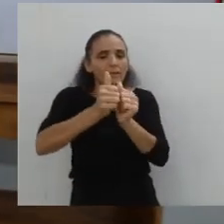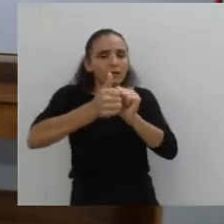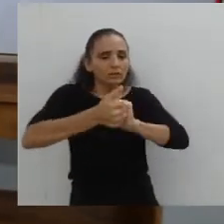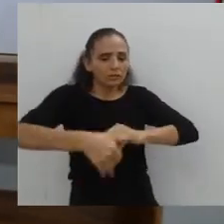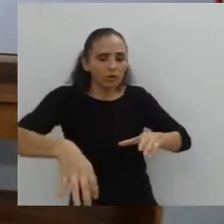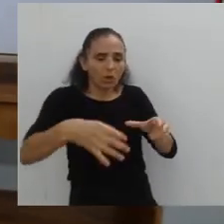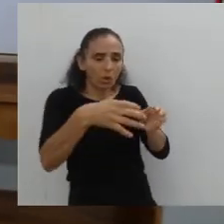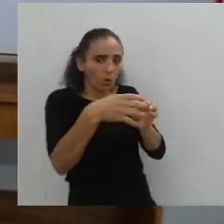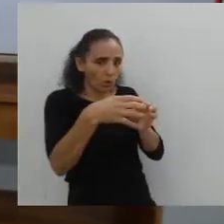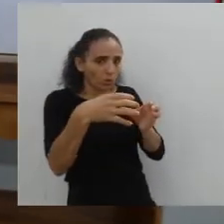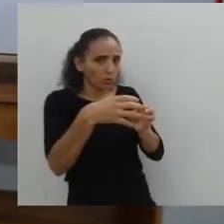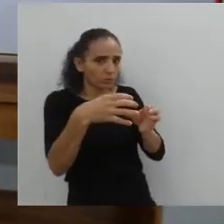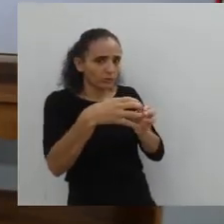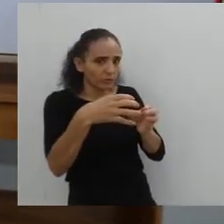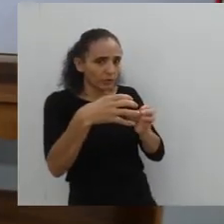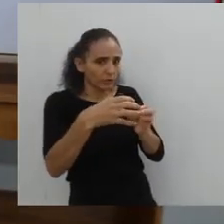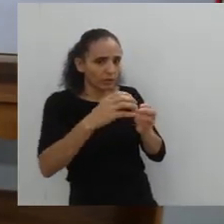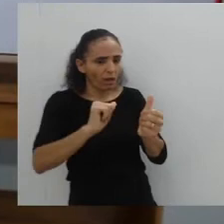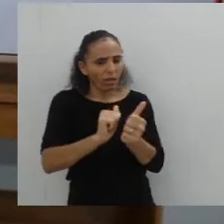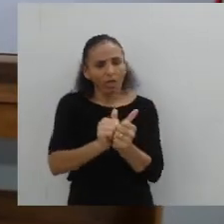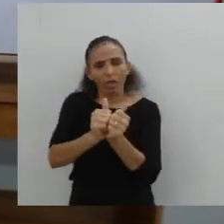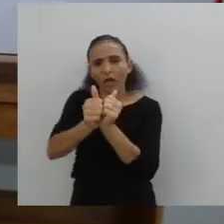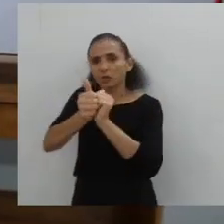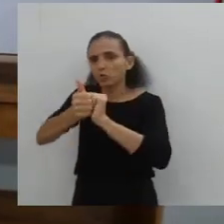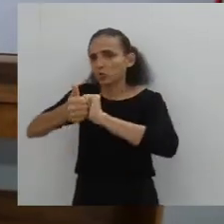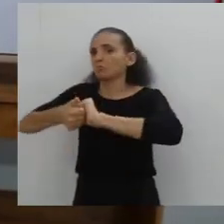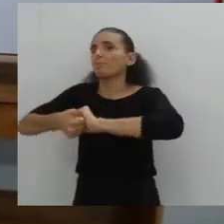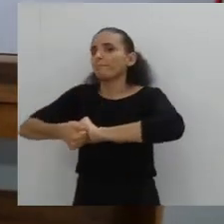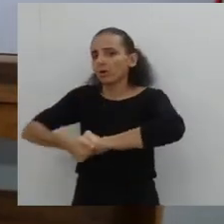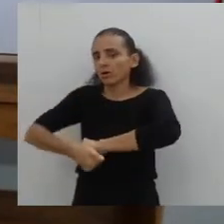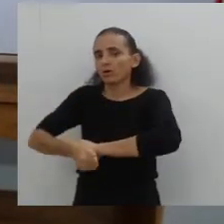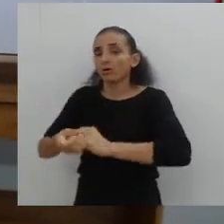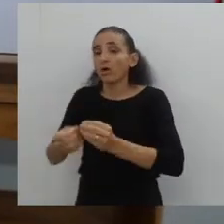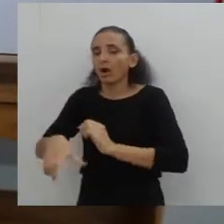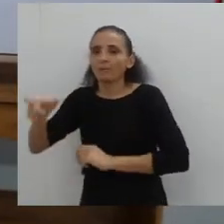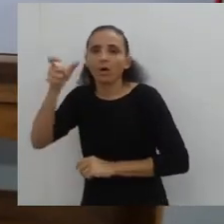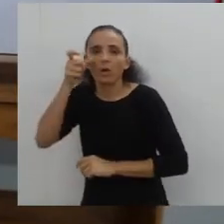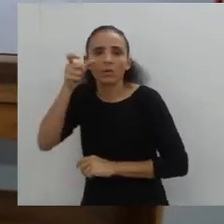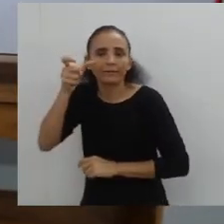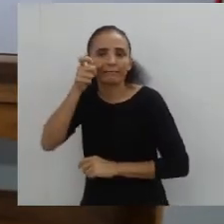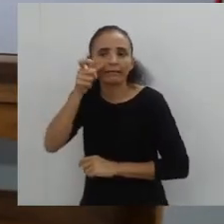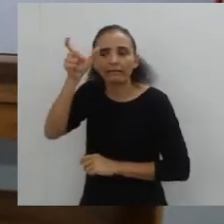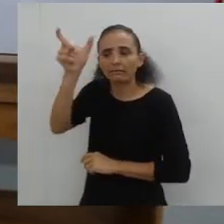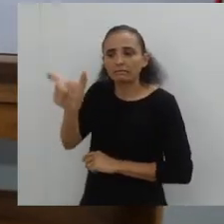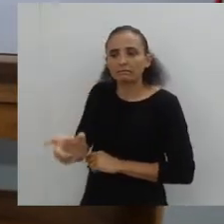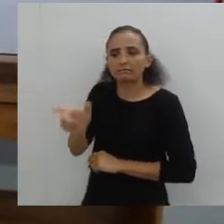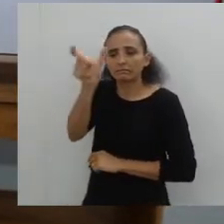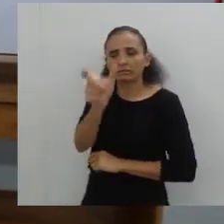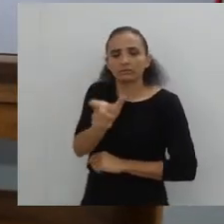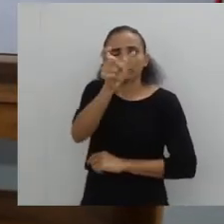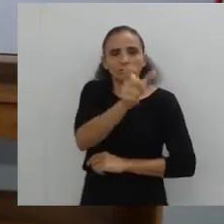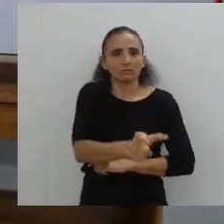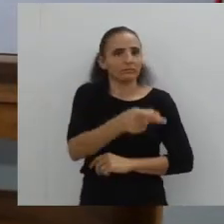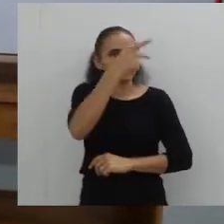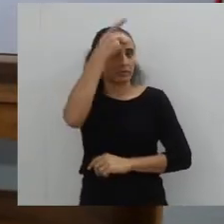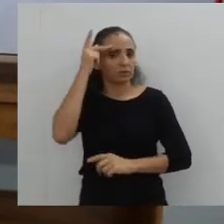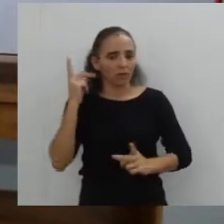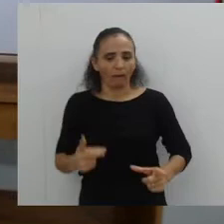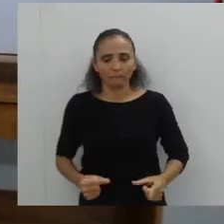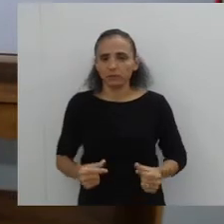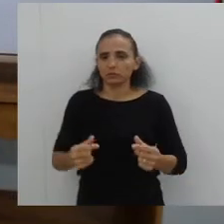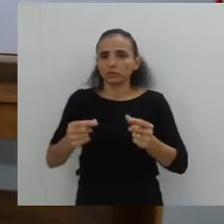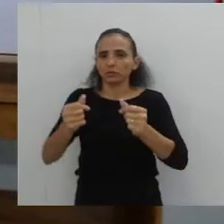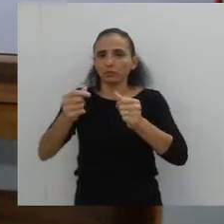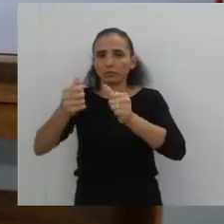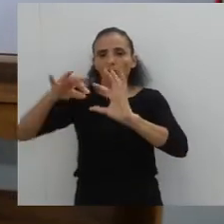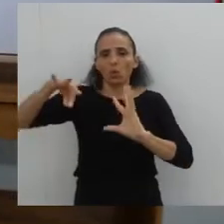ele é transformado em esporte, ele passa a atender os interesses do mundo capitalista, do mundo globalizado,